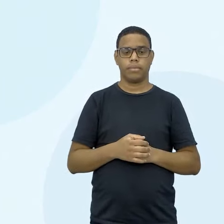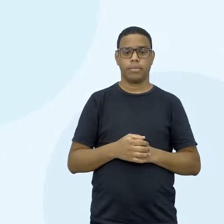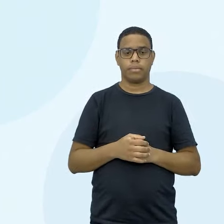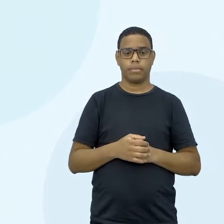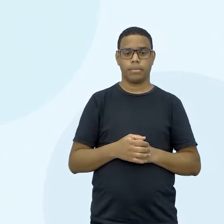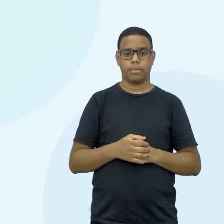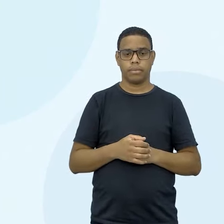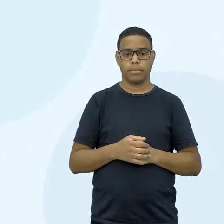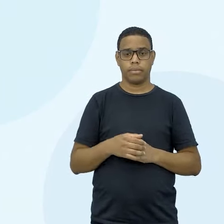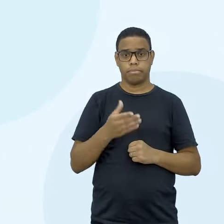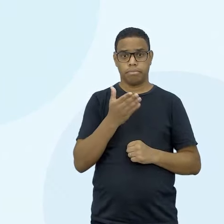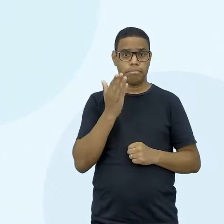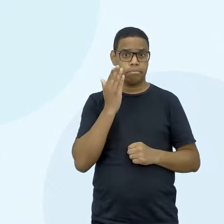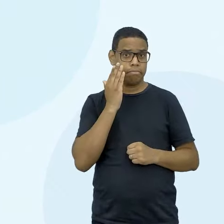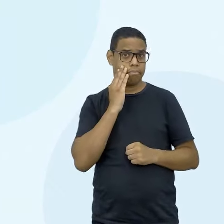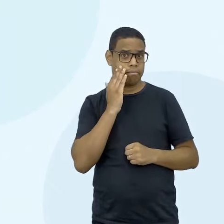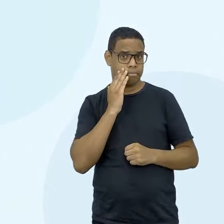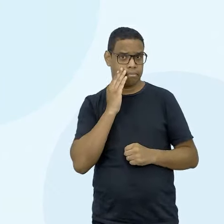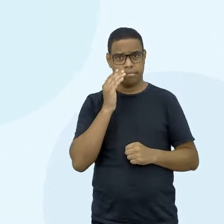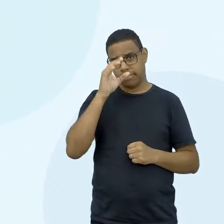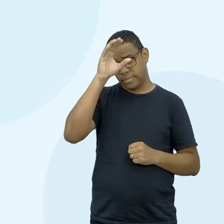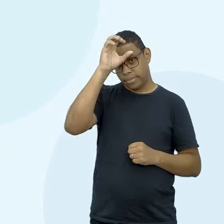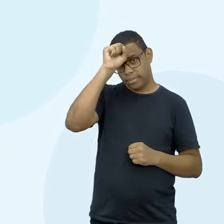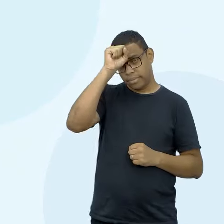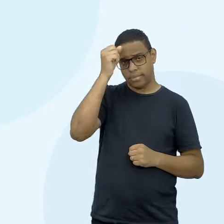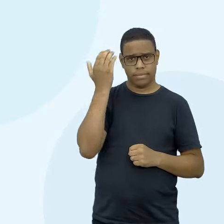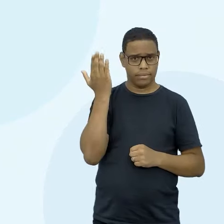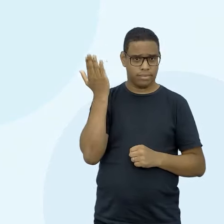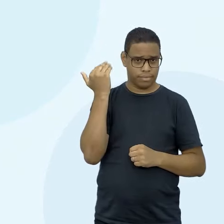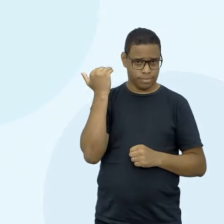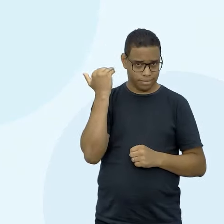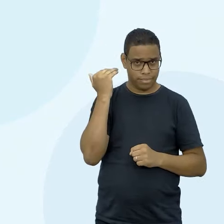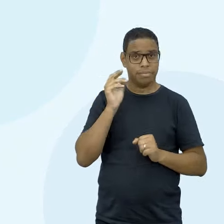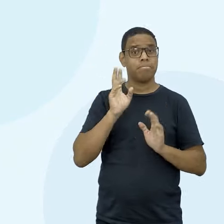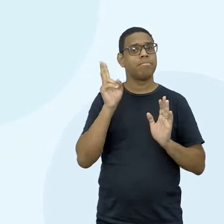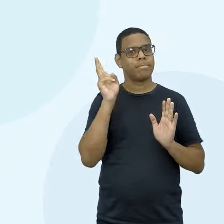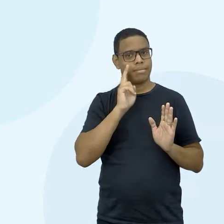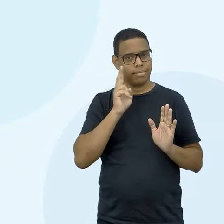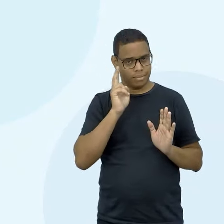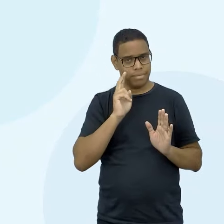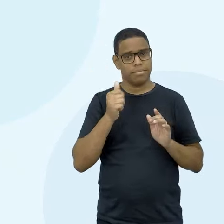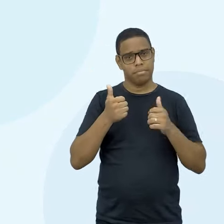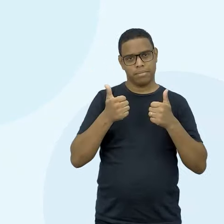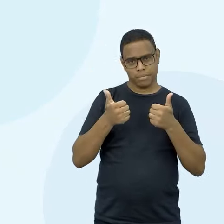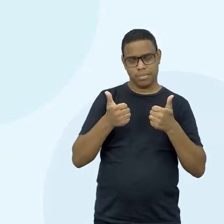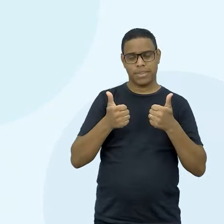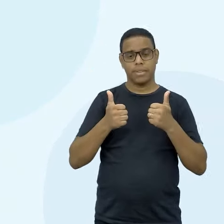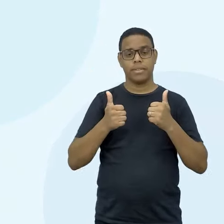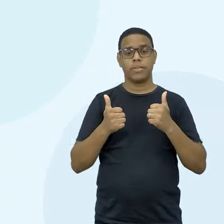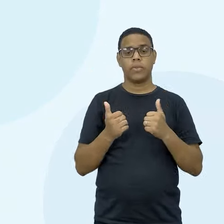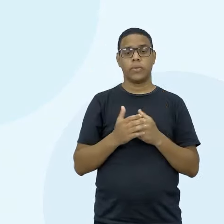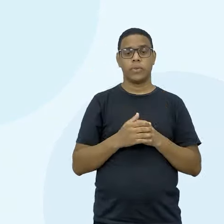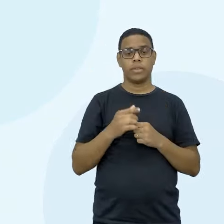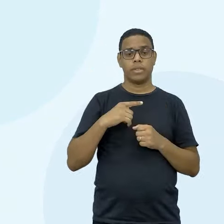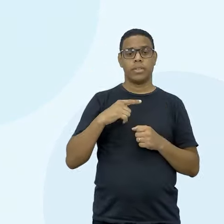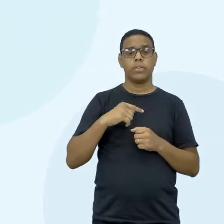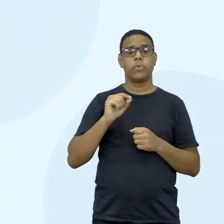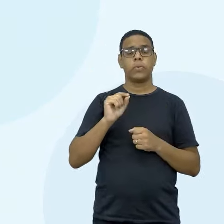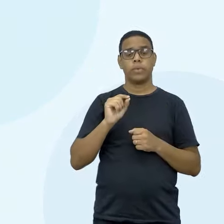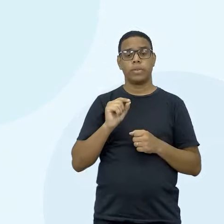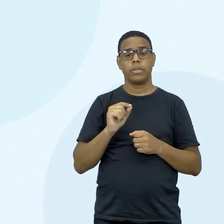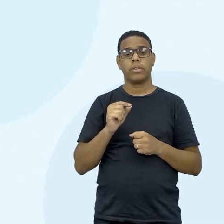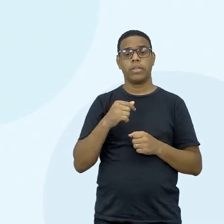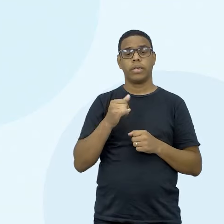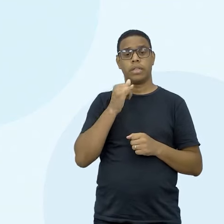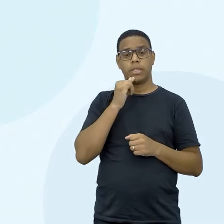a gente sabe, já aprendeu isso, sempre é bom lembrar, recordar é viver, que aqui eu tenho